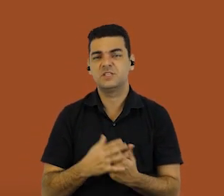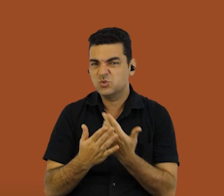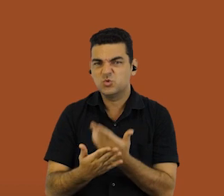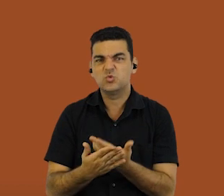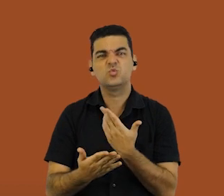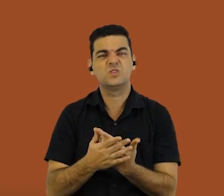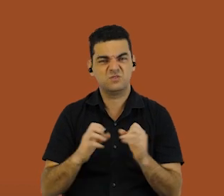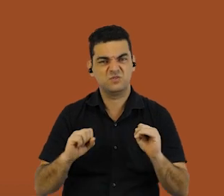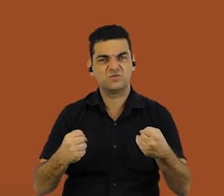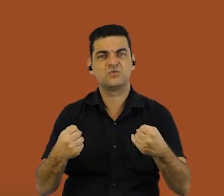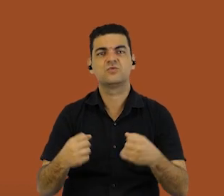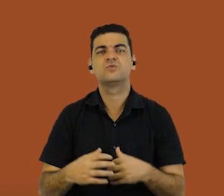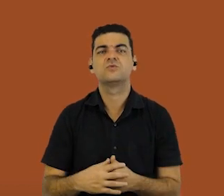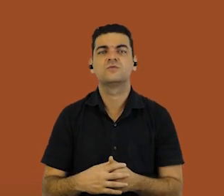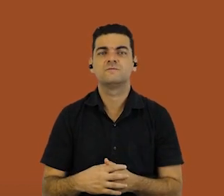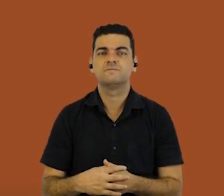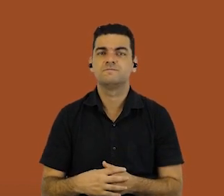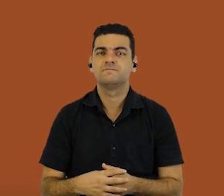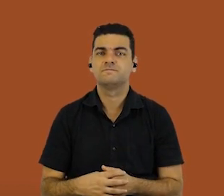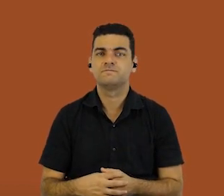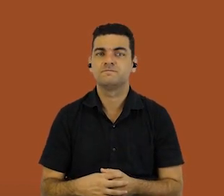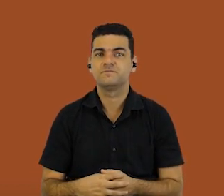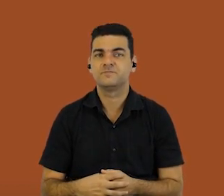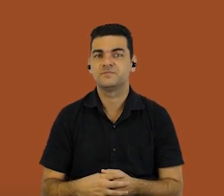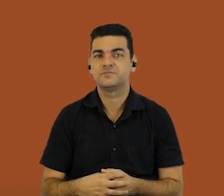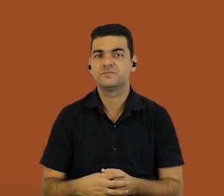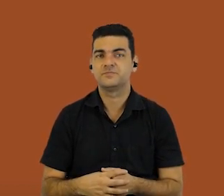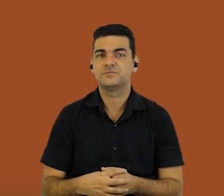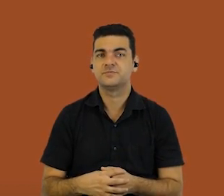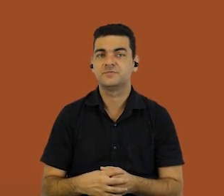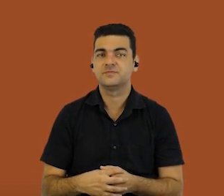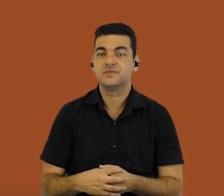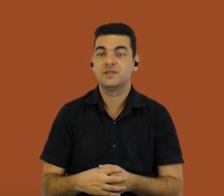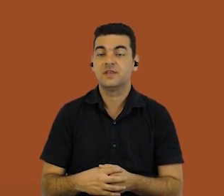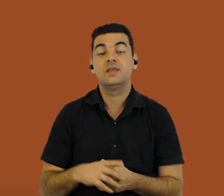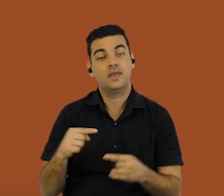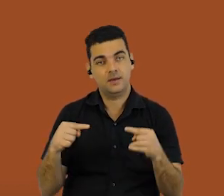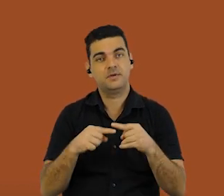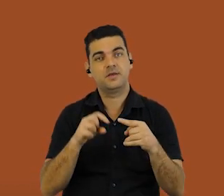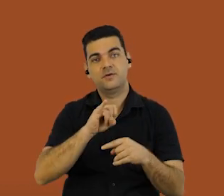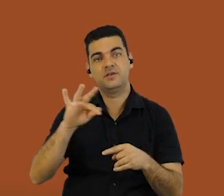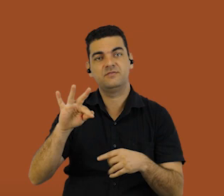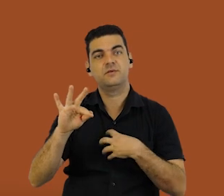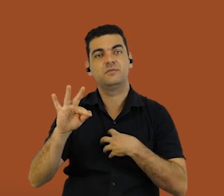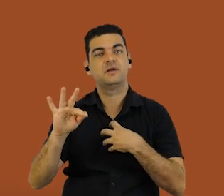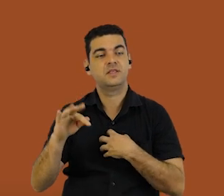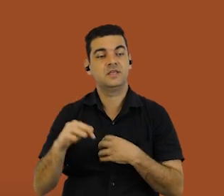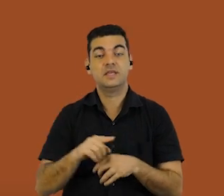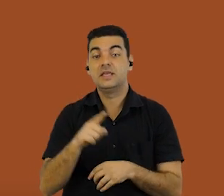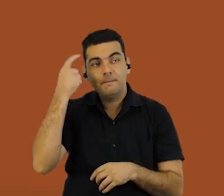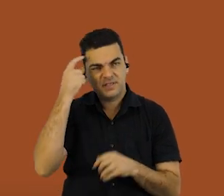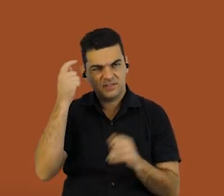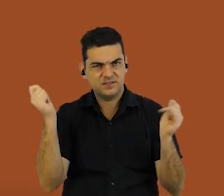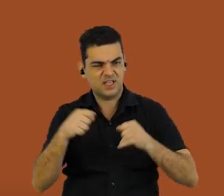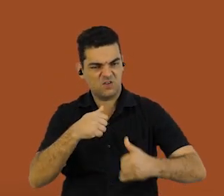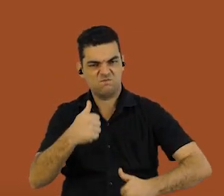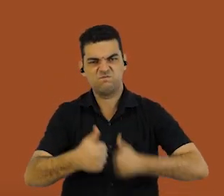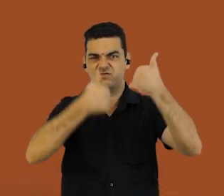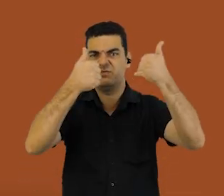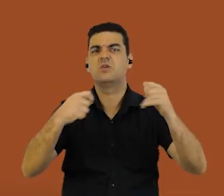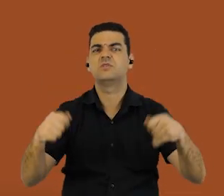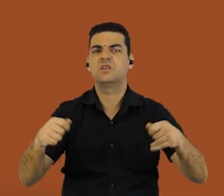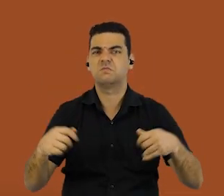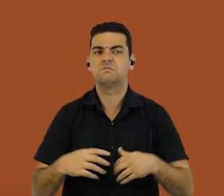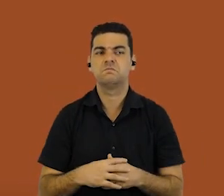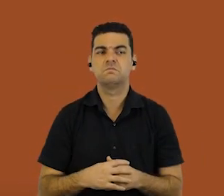elaboram na realidade o sonho de vencer na vida e vêm nas unidades do IFE Baiano essa oportunidade de transformação de vida,